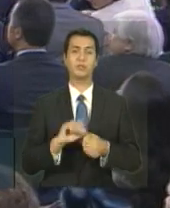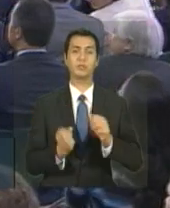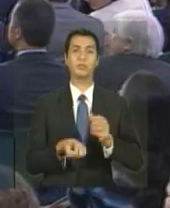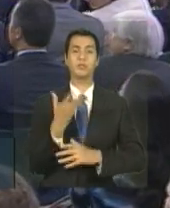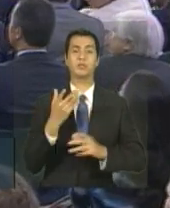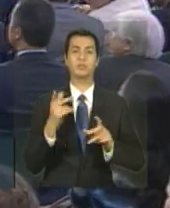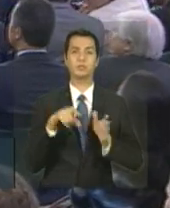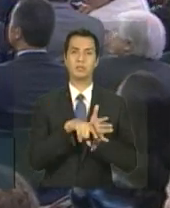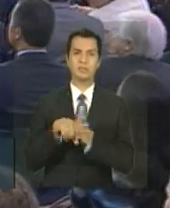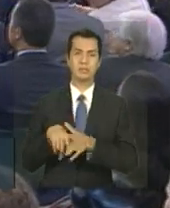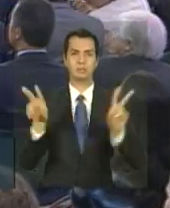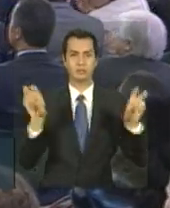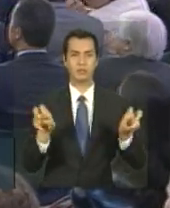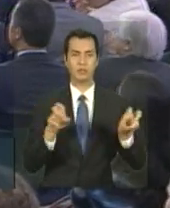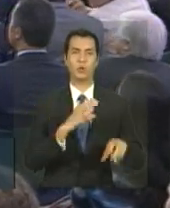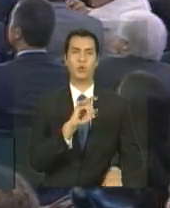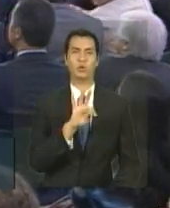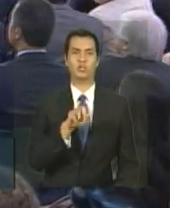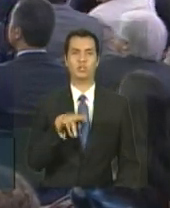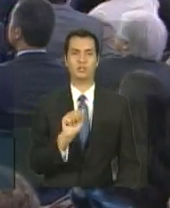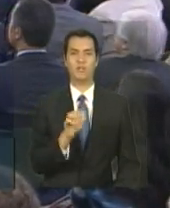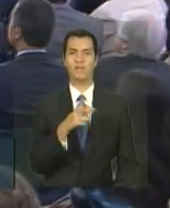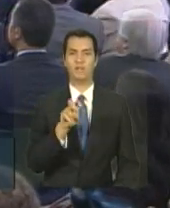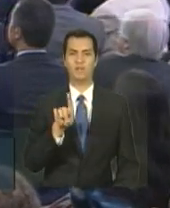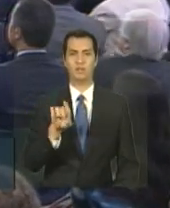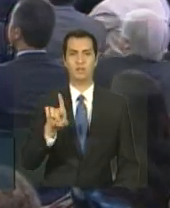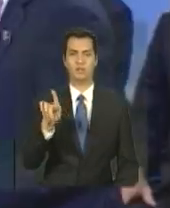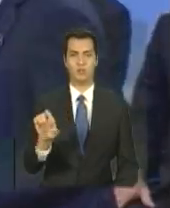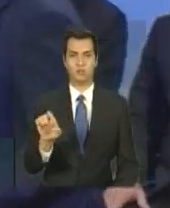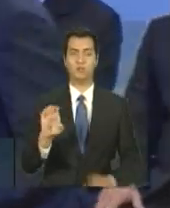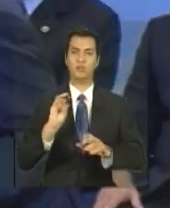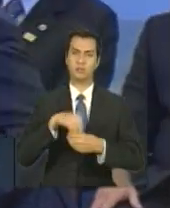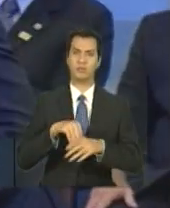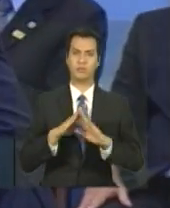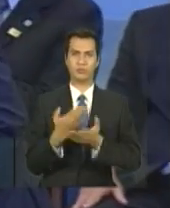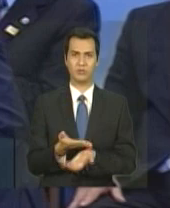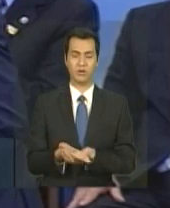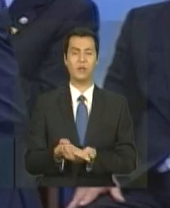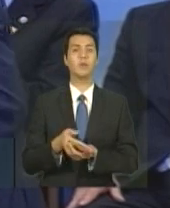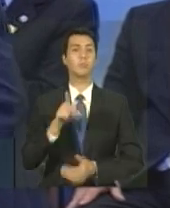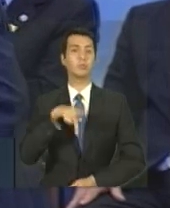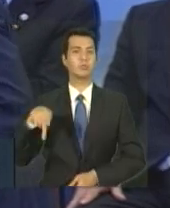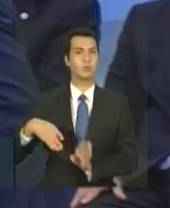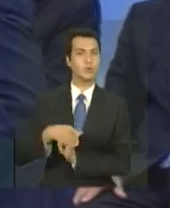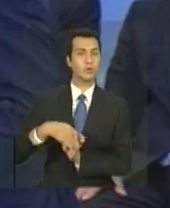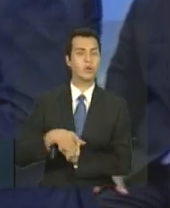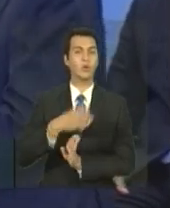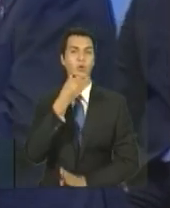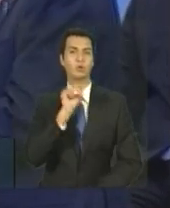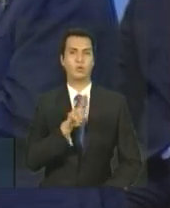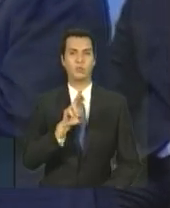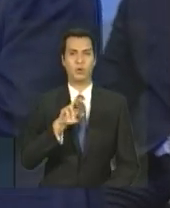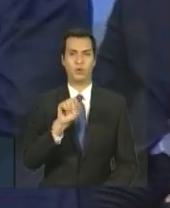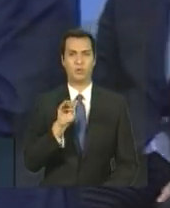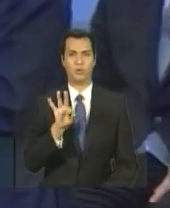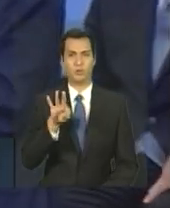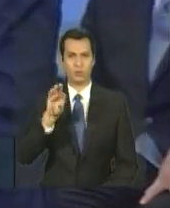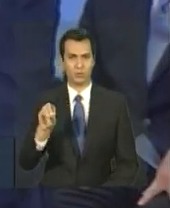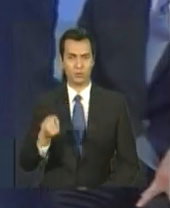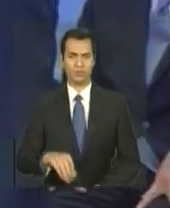Sustentável nas Escolas Públicas de Palmas, realizado sob a orientação do professor Roberto Souza